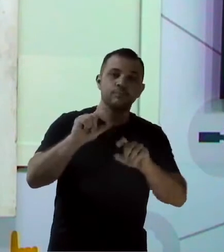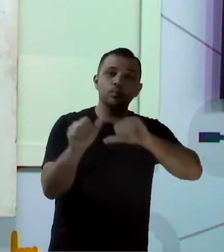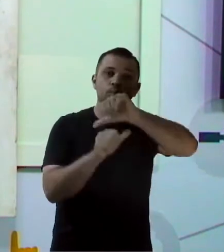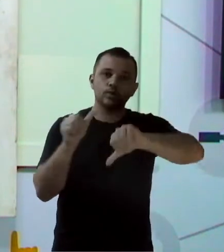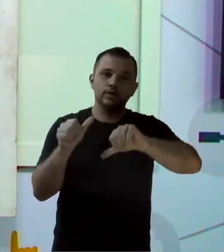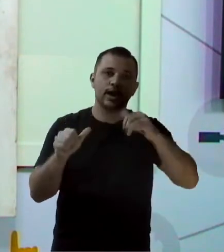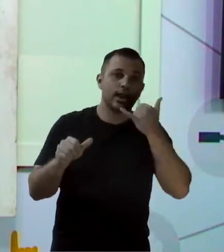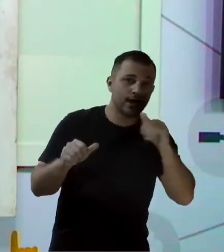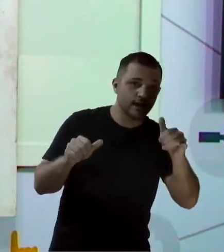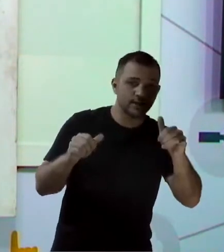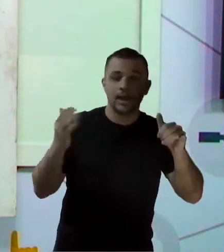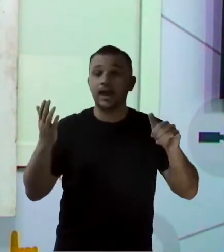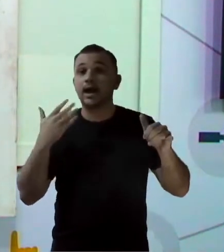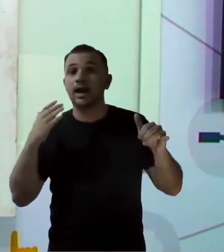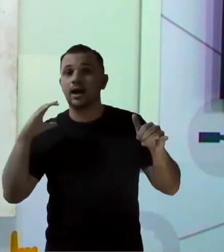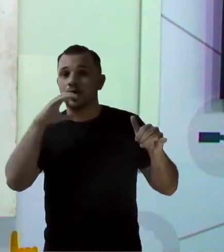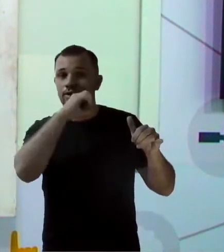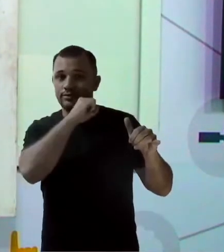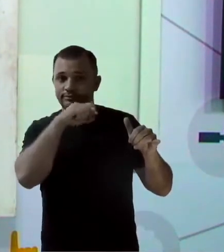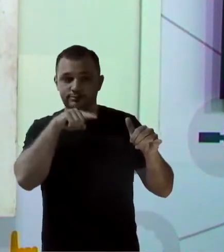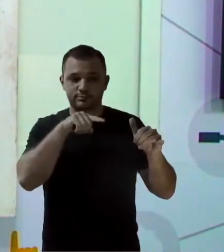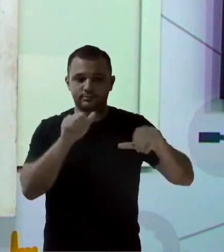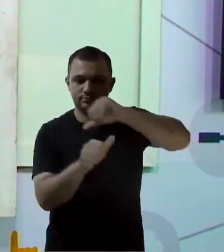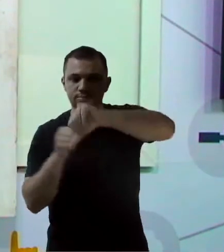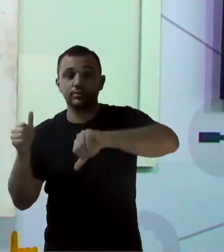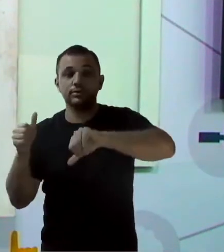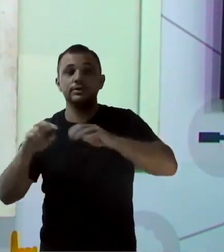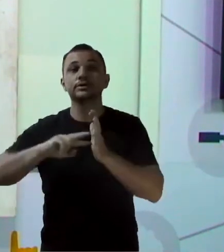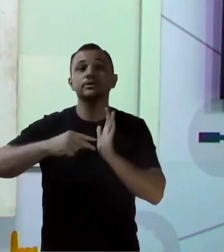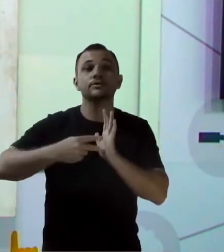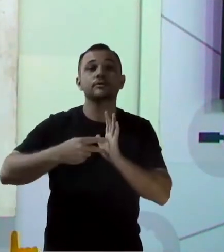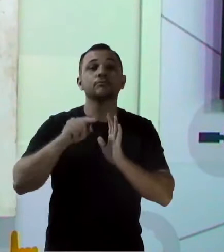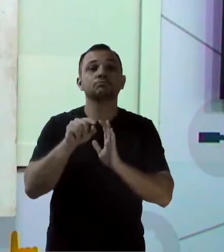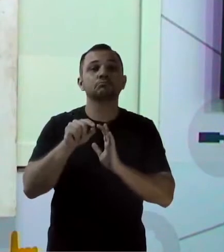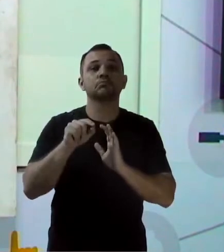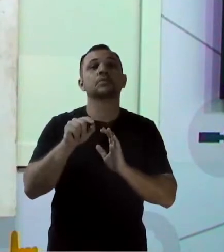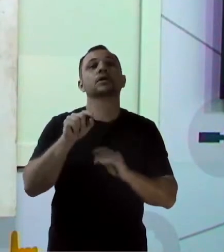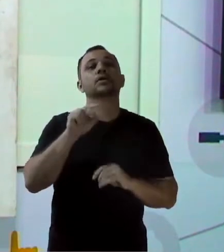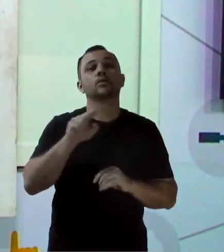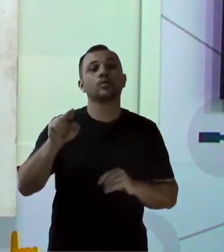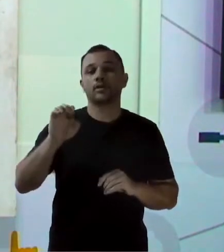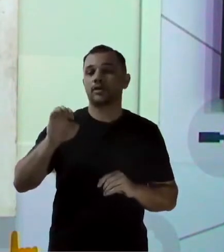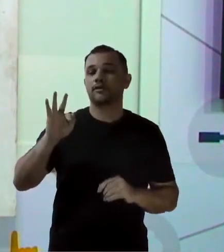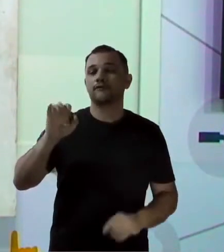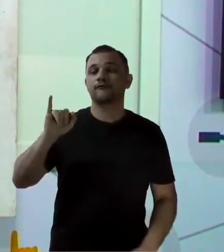O nome desse fenômeno é chamado de efeito Joule. Ele produz calor. Mas calma, estão lembrados que a gente falou?